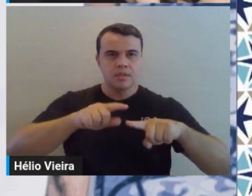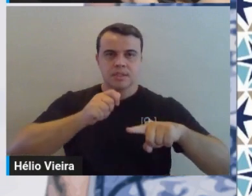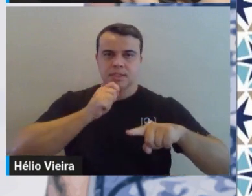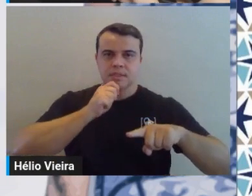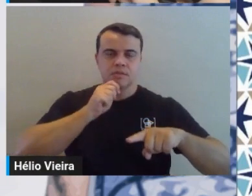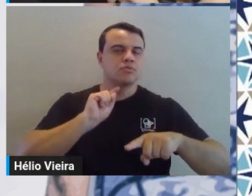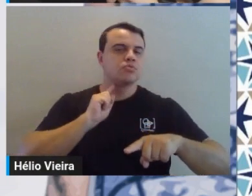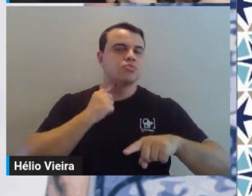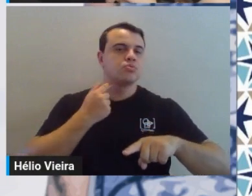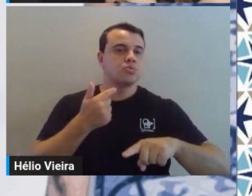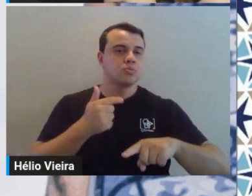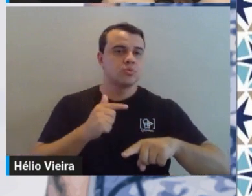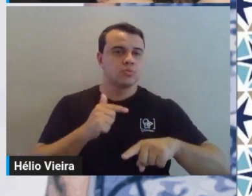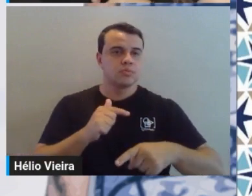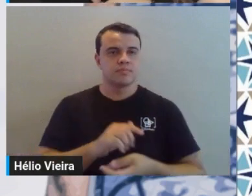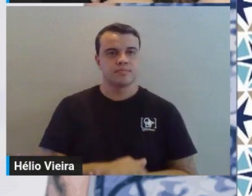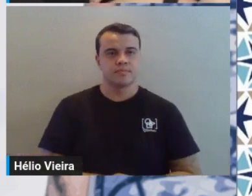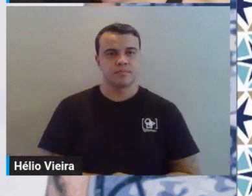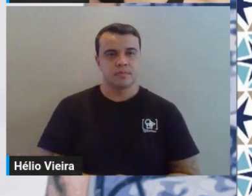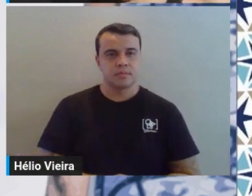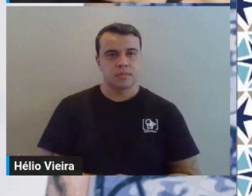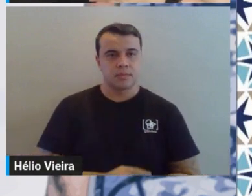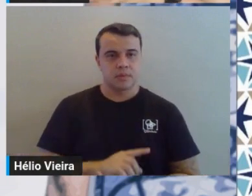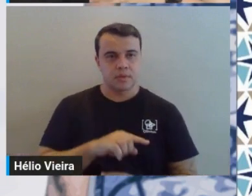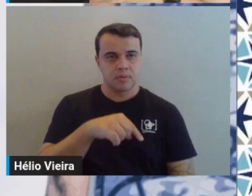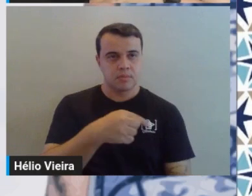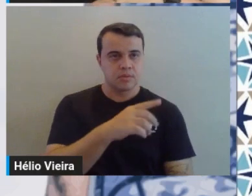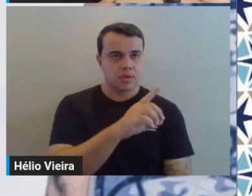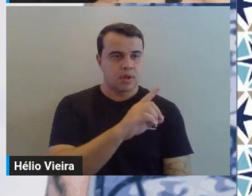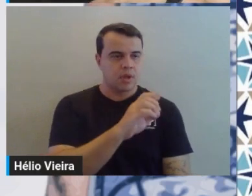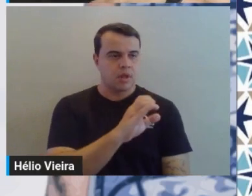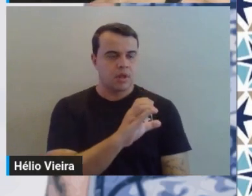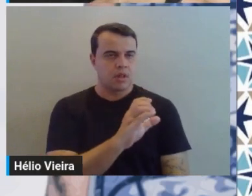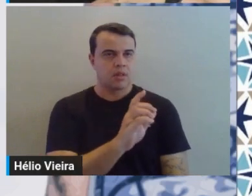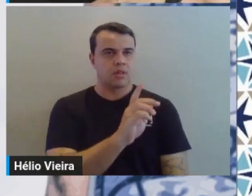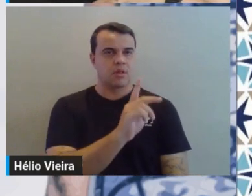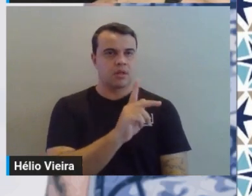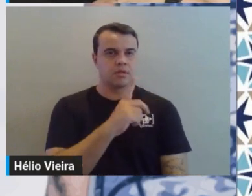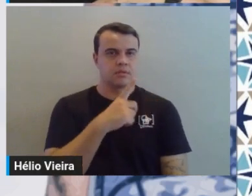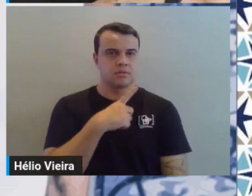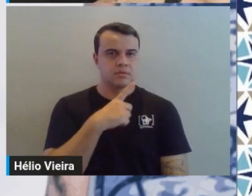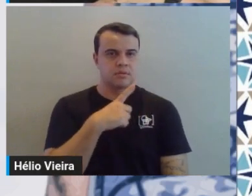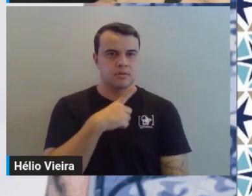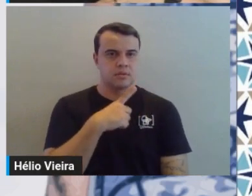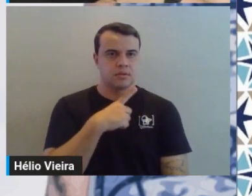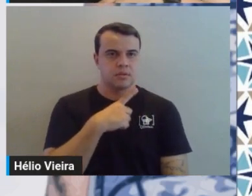poluído. E no deck, né, que tem